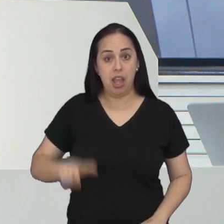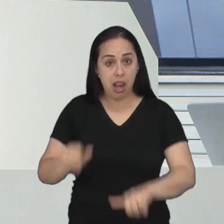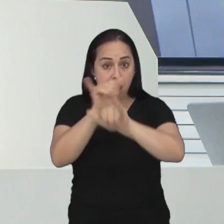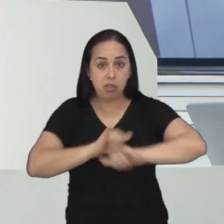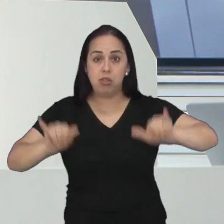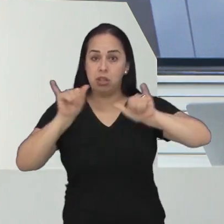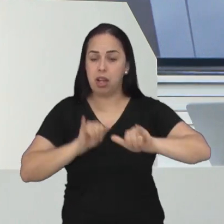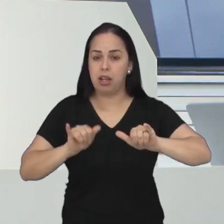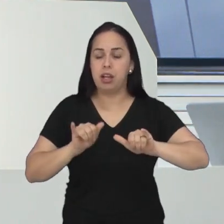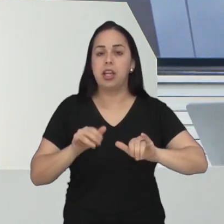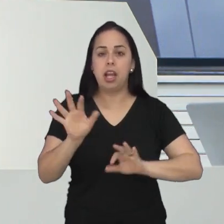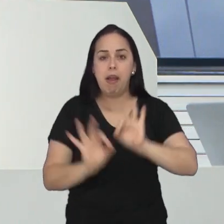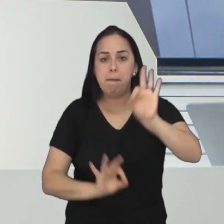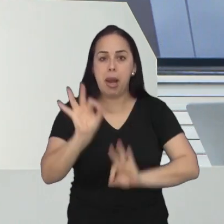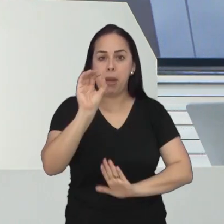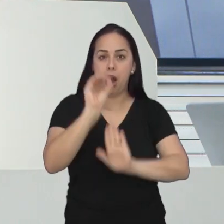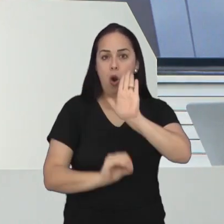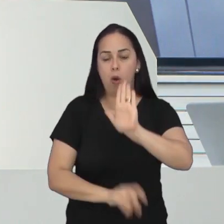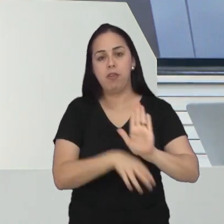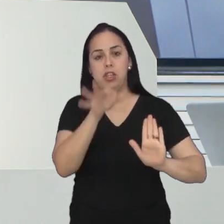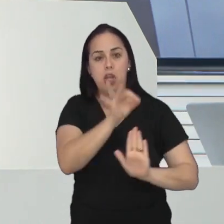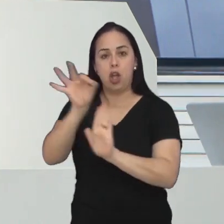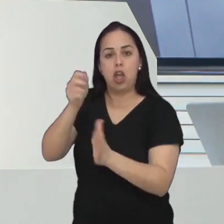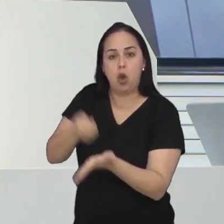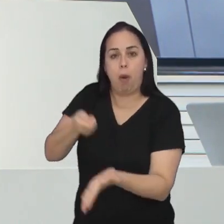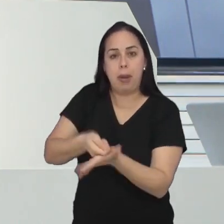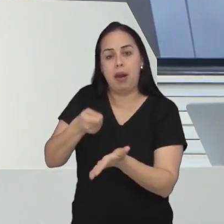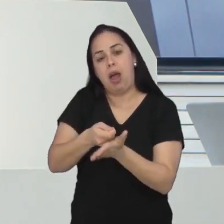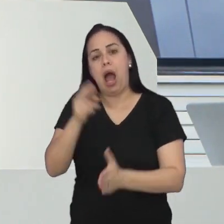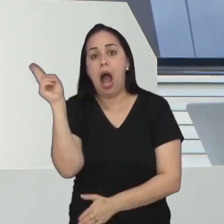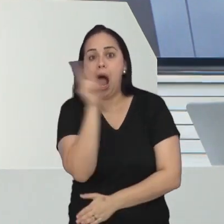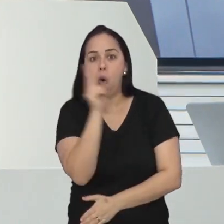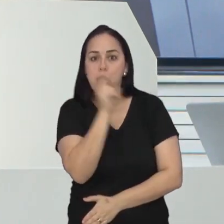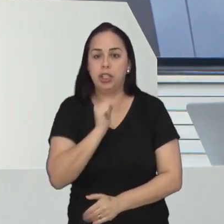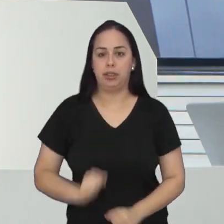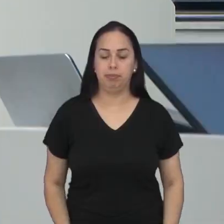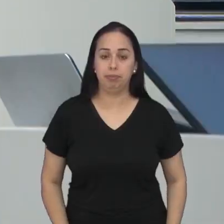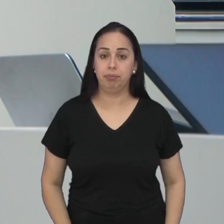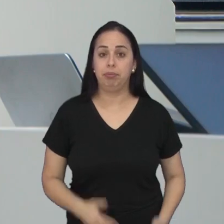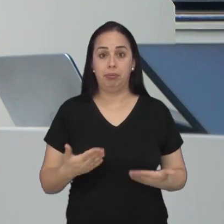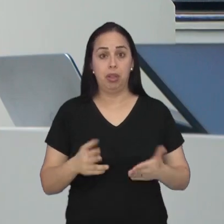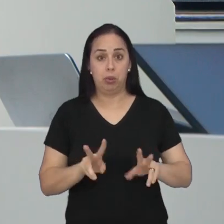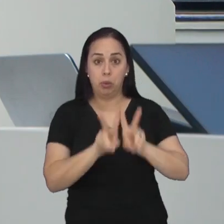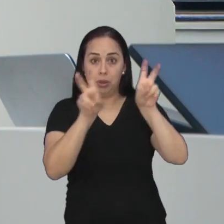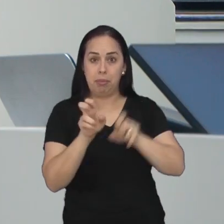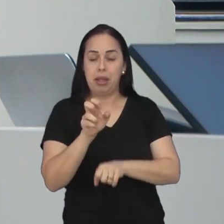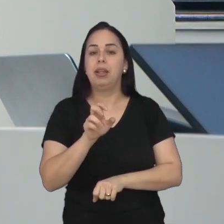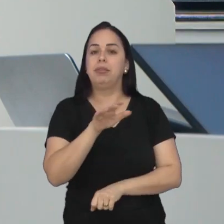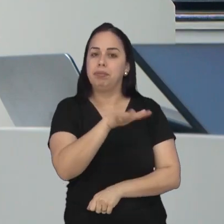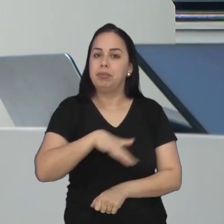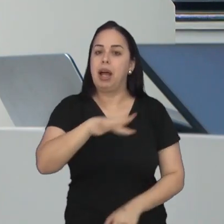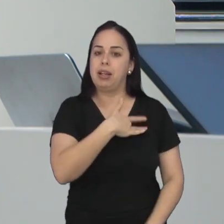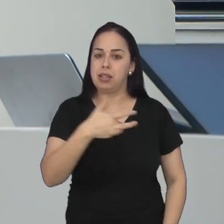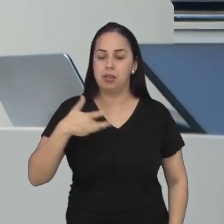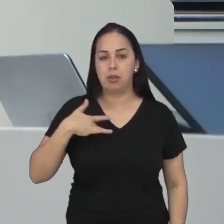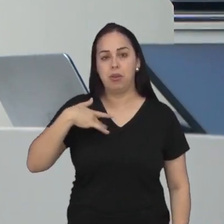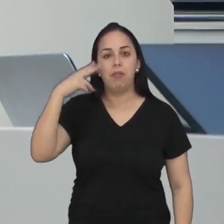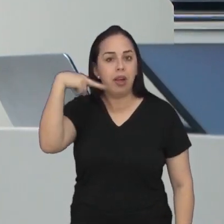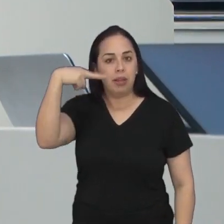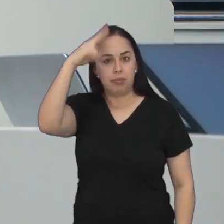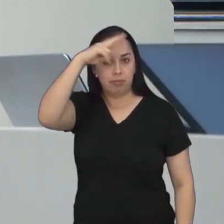Cláudio anunciou que irá fazer ofícios e requerimentos cobrando agilidade no serviço. Ainda no tema da saúde, o vereador